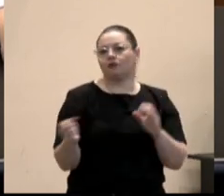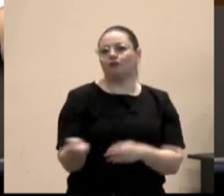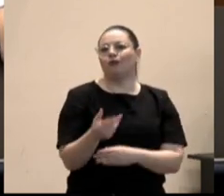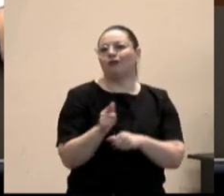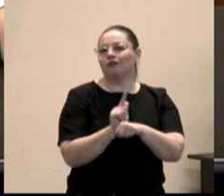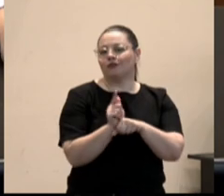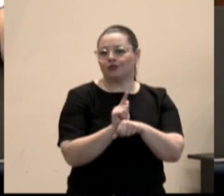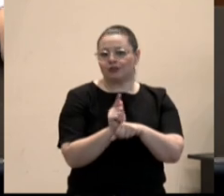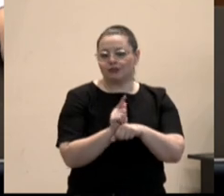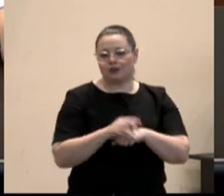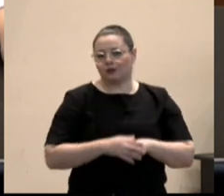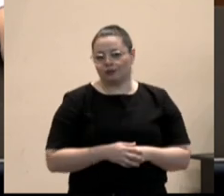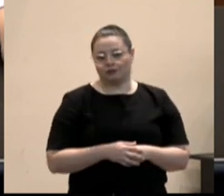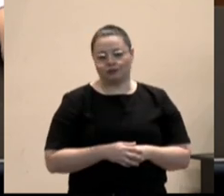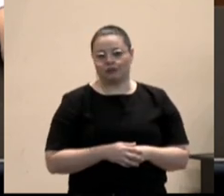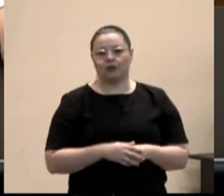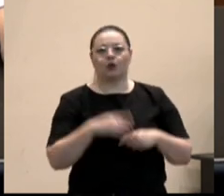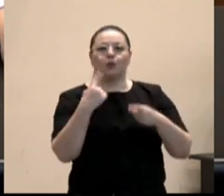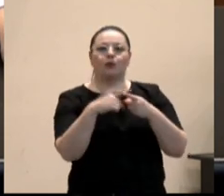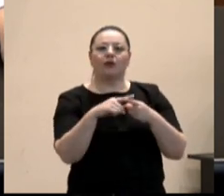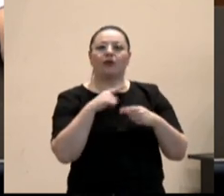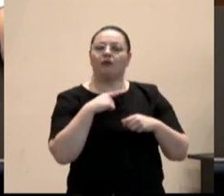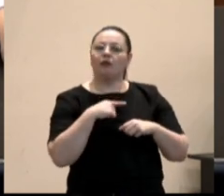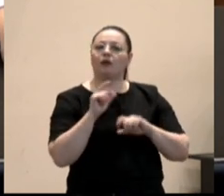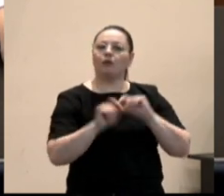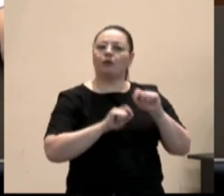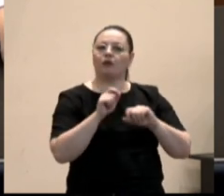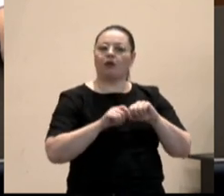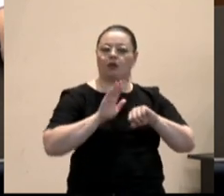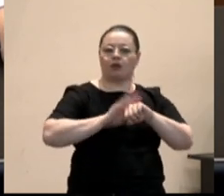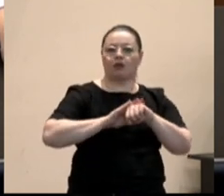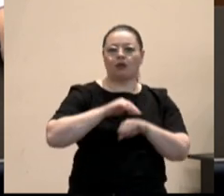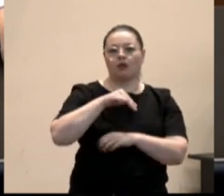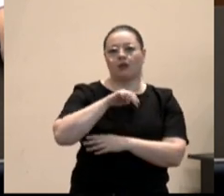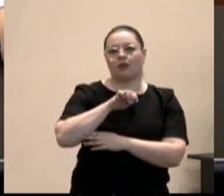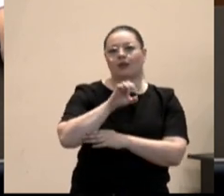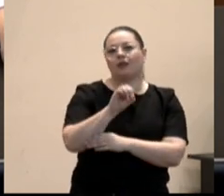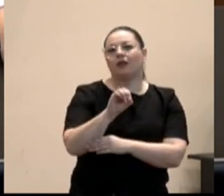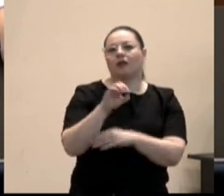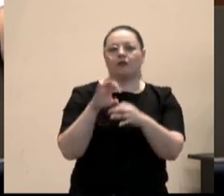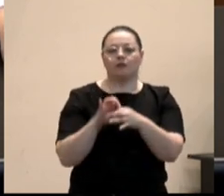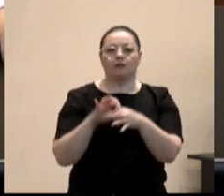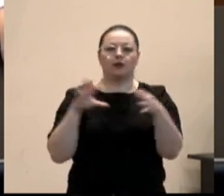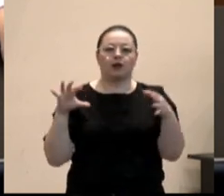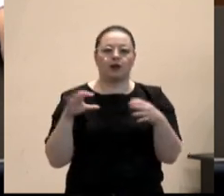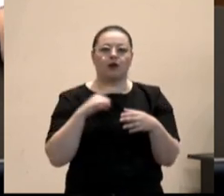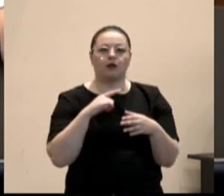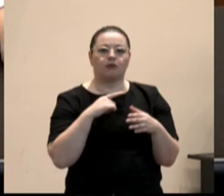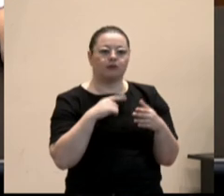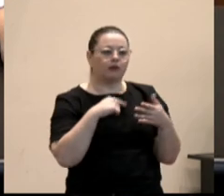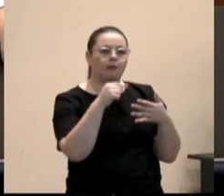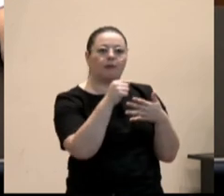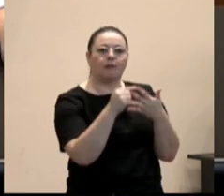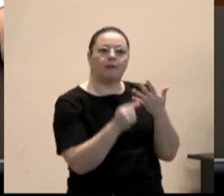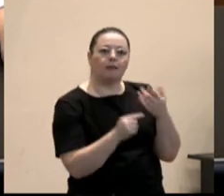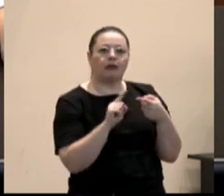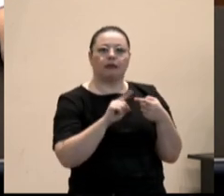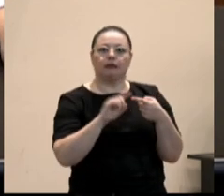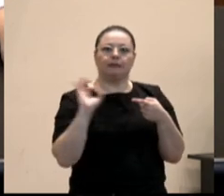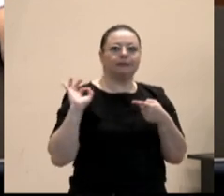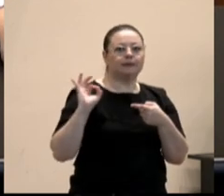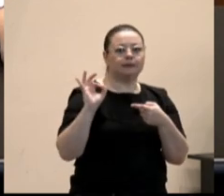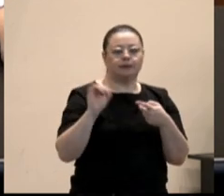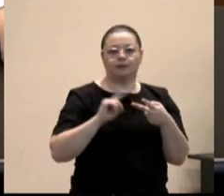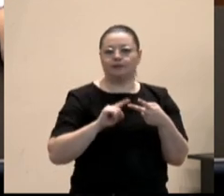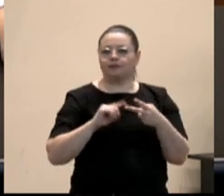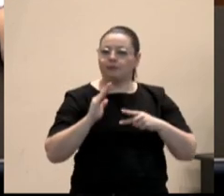que se vincula a ideologias neoliberais, com foco nos princípios de excelência,